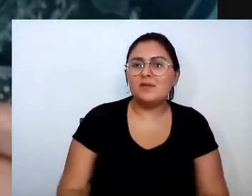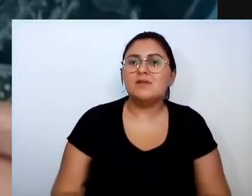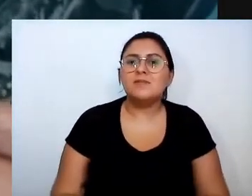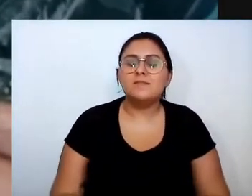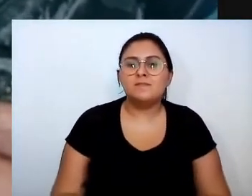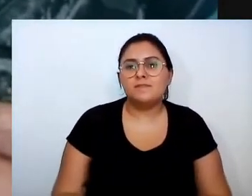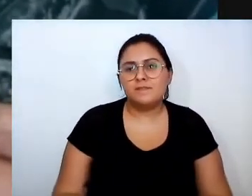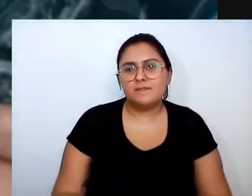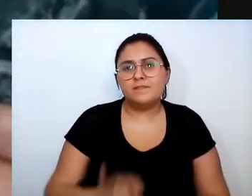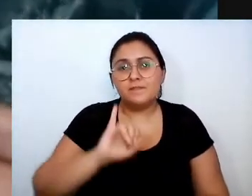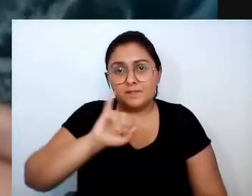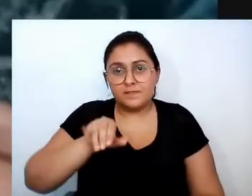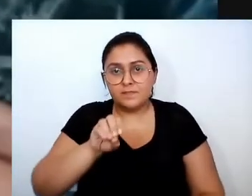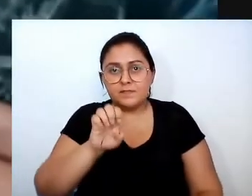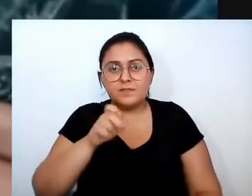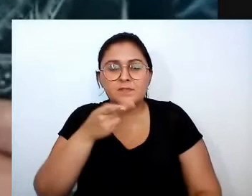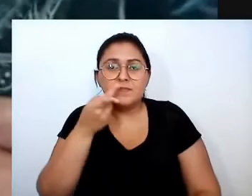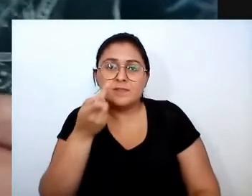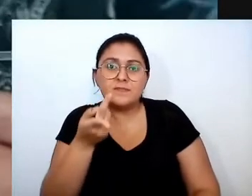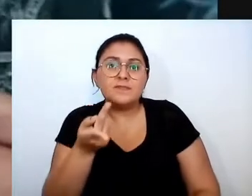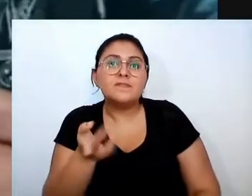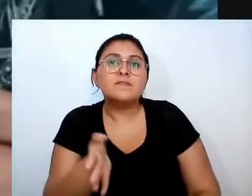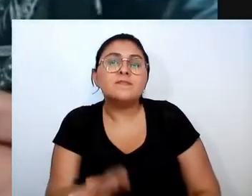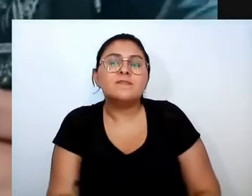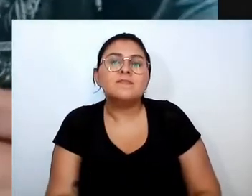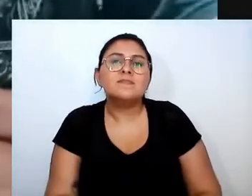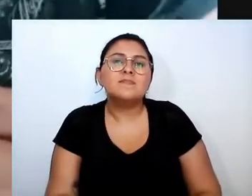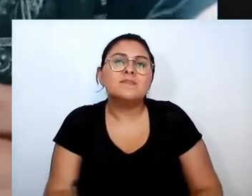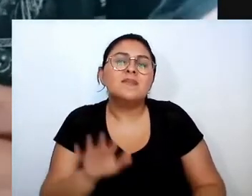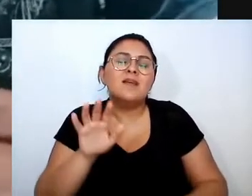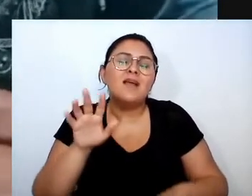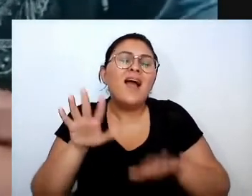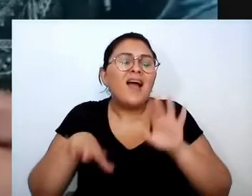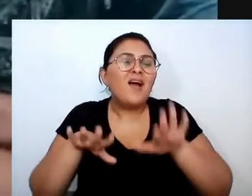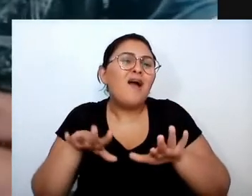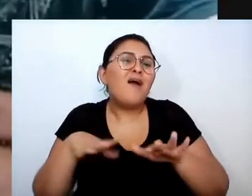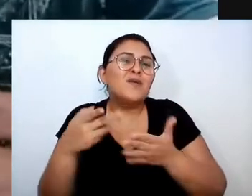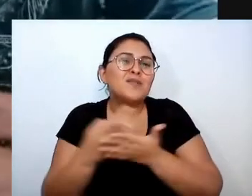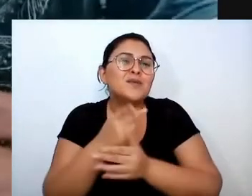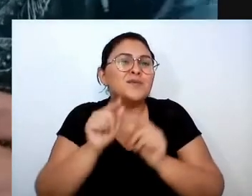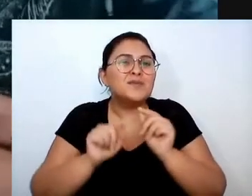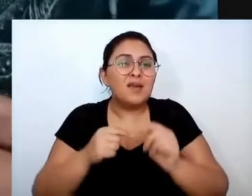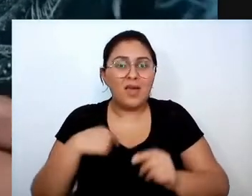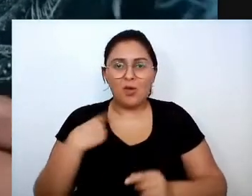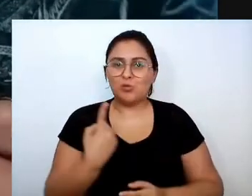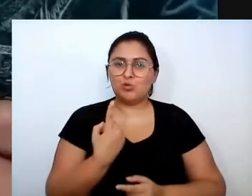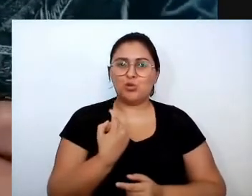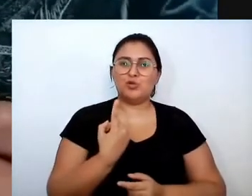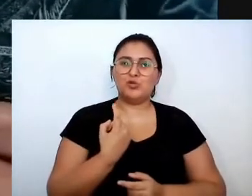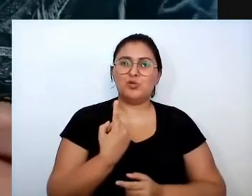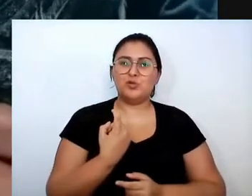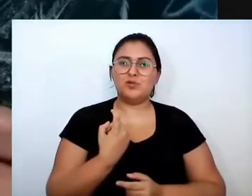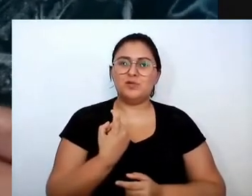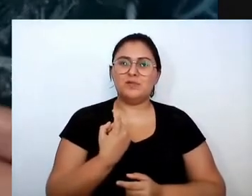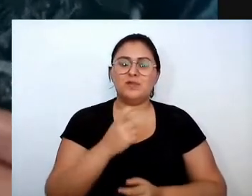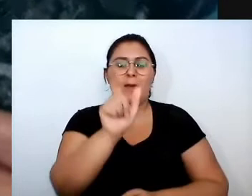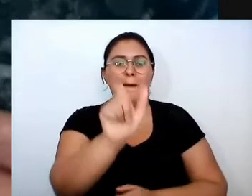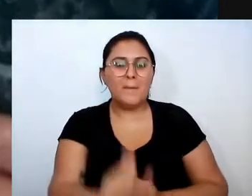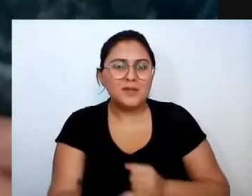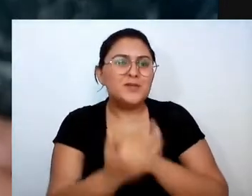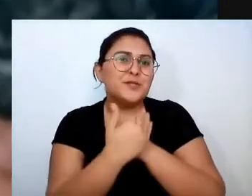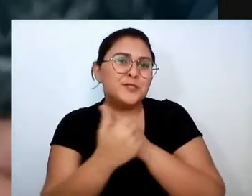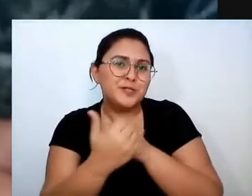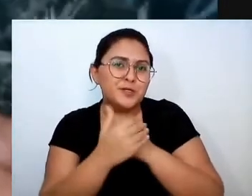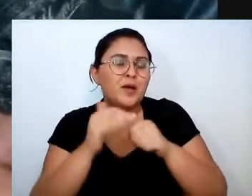José. aí, às vezes, o que acontece quando a gente tá só, aí o pessoal já chega para falar, mas se a gente tiver com alguém, a gente não